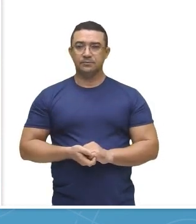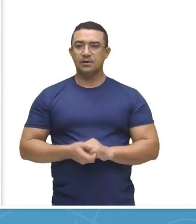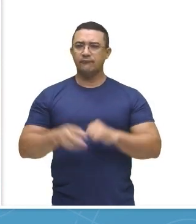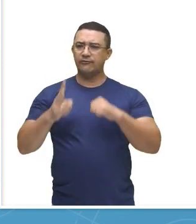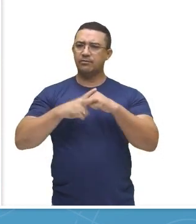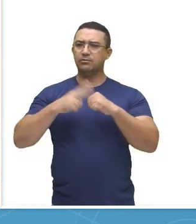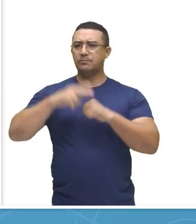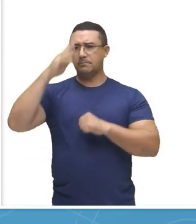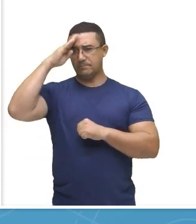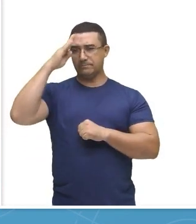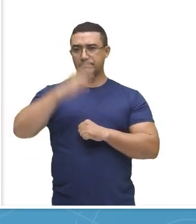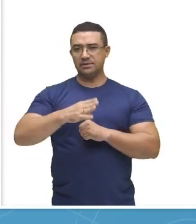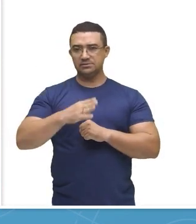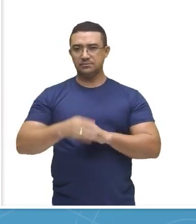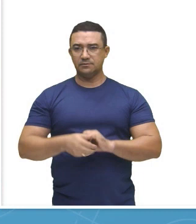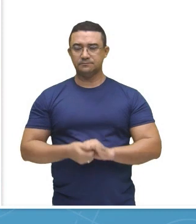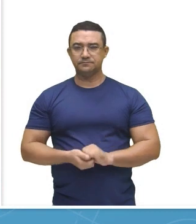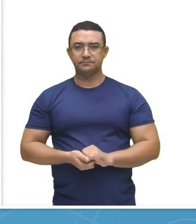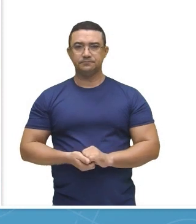principal, ok?